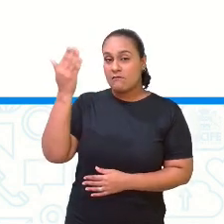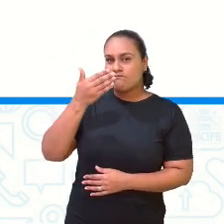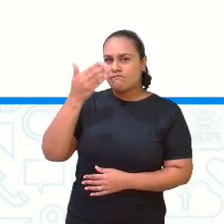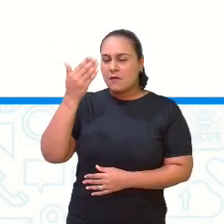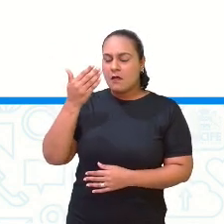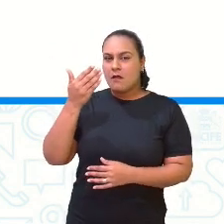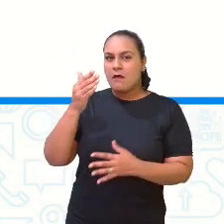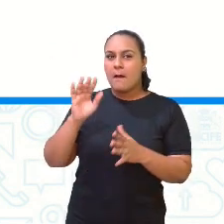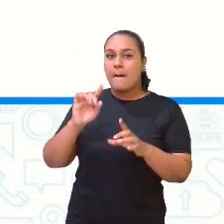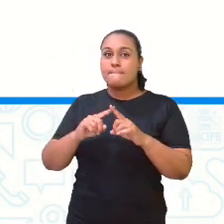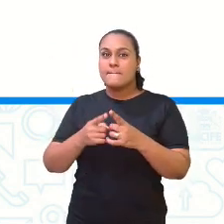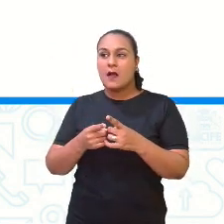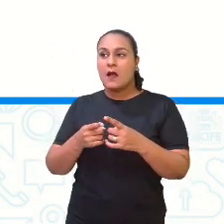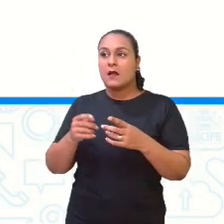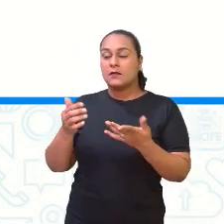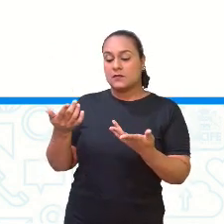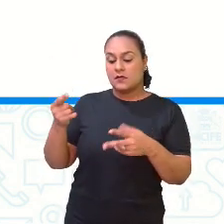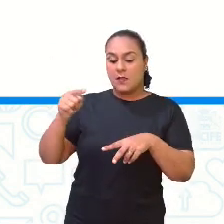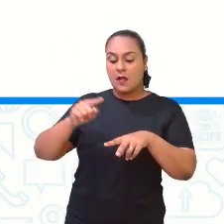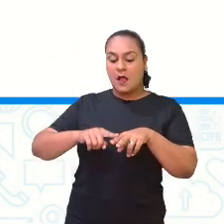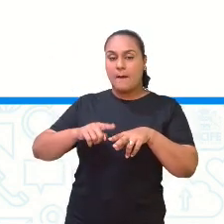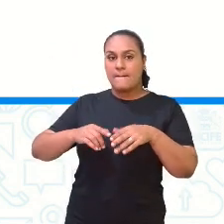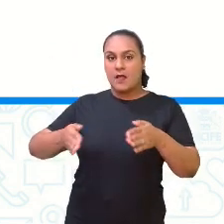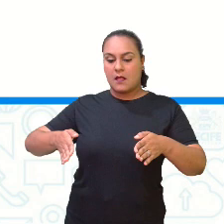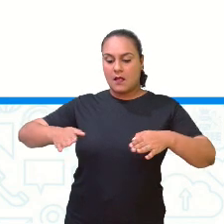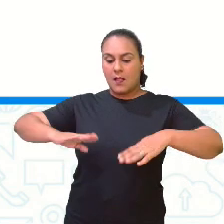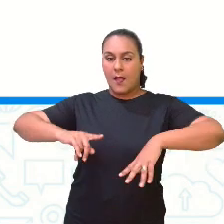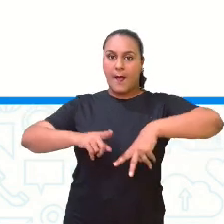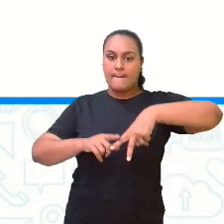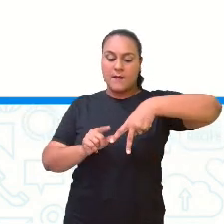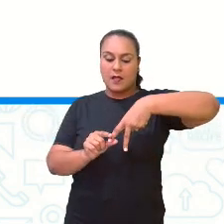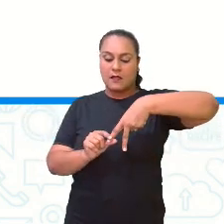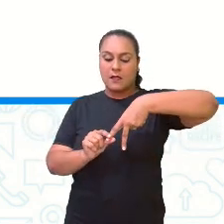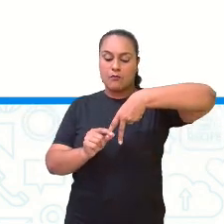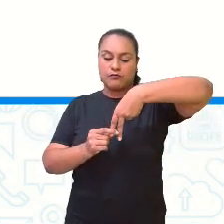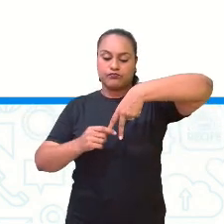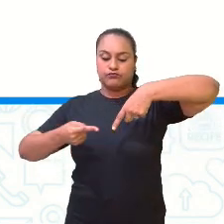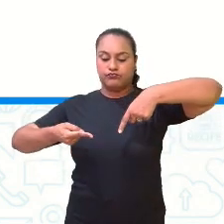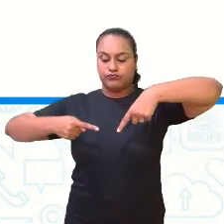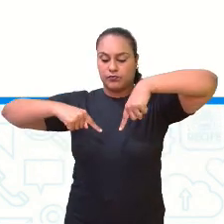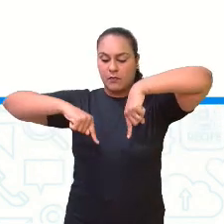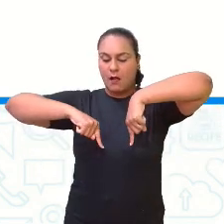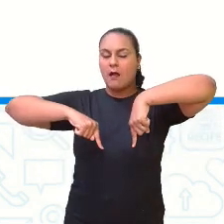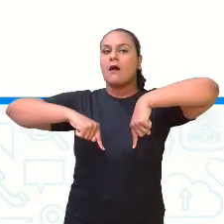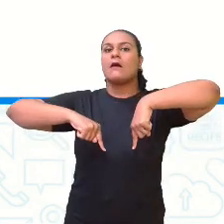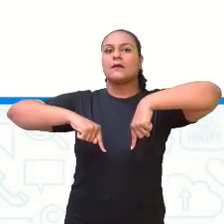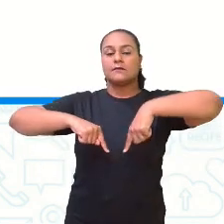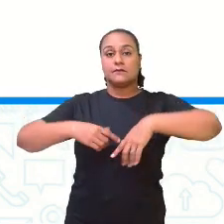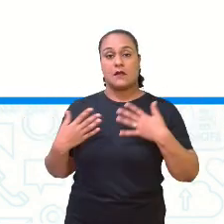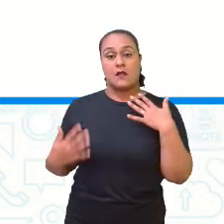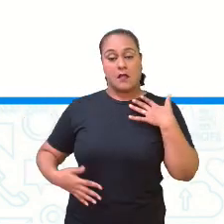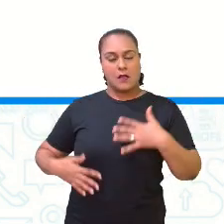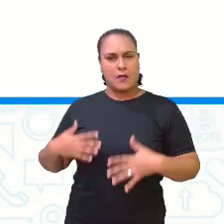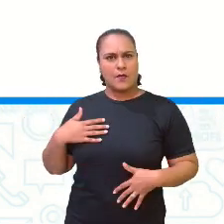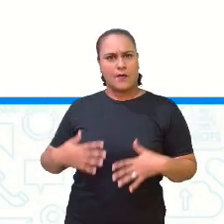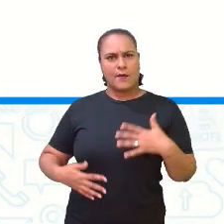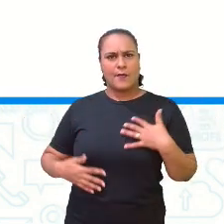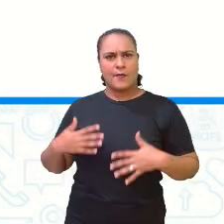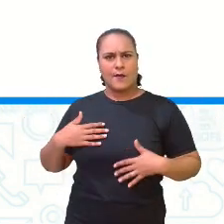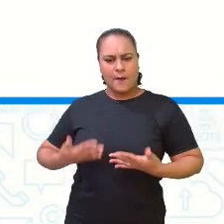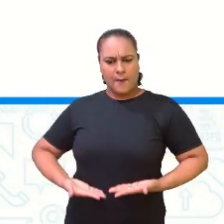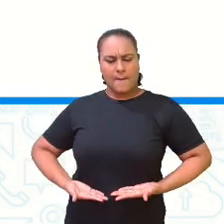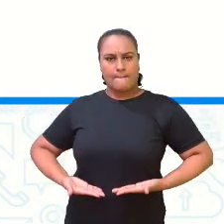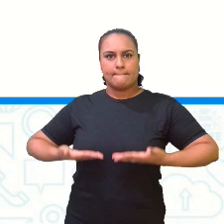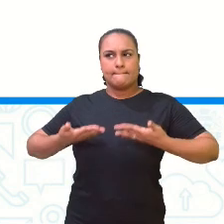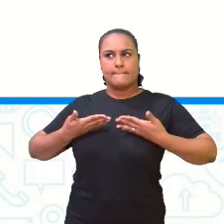gente percebe que as pernas são viradas para o lado, certo? E o corpo, a parte de cima do